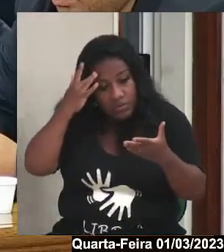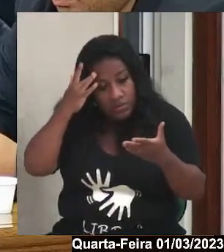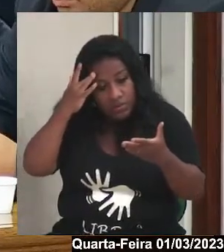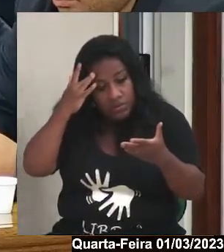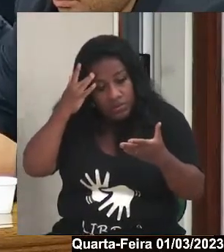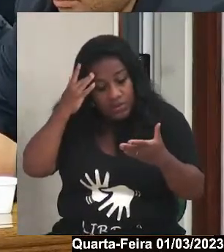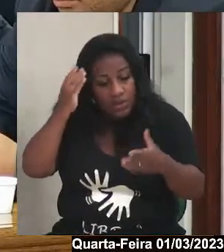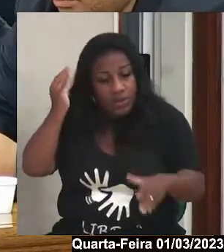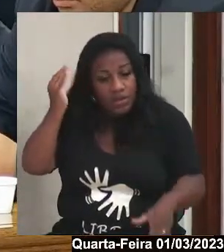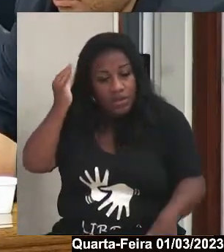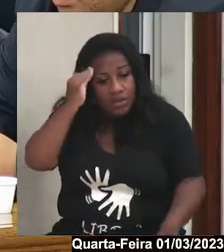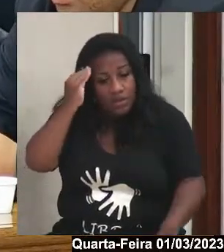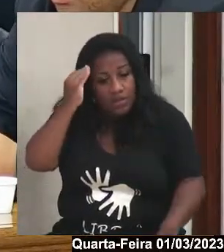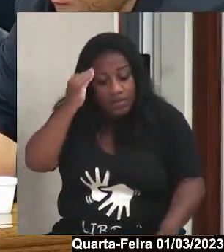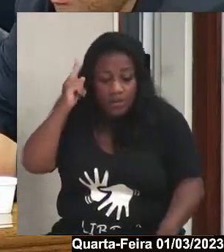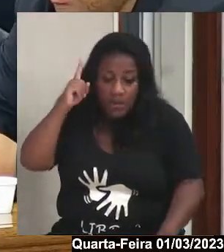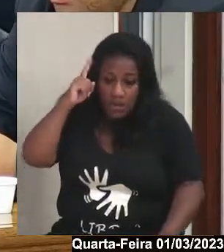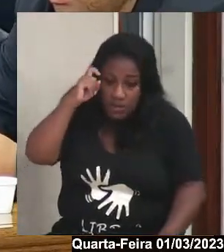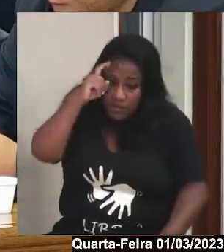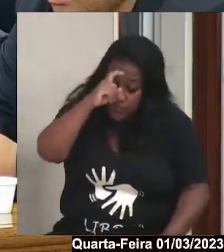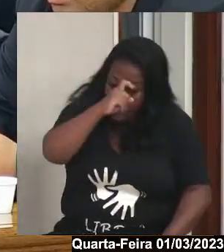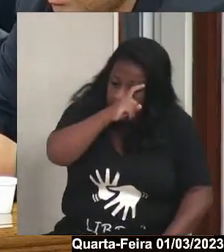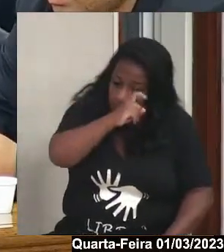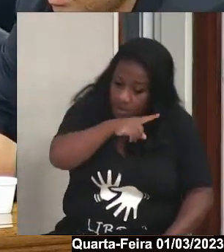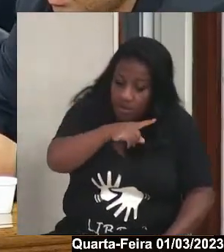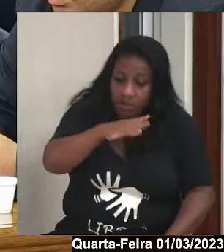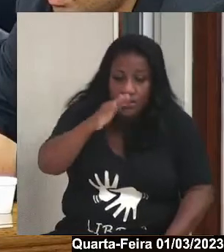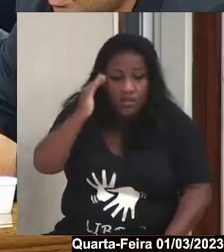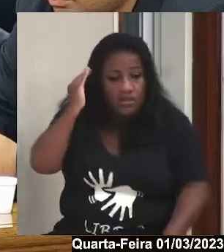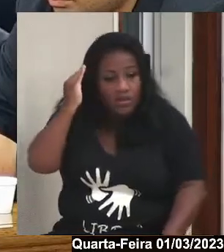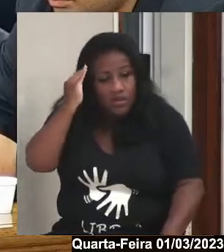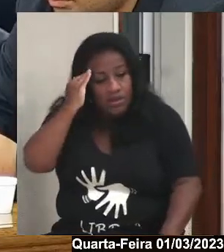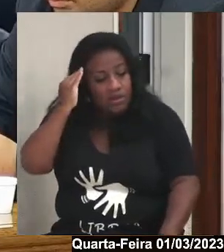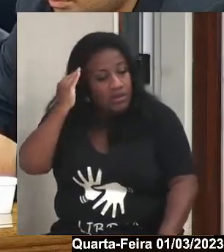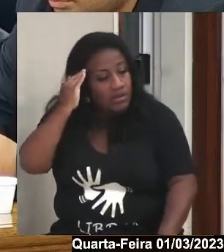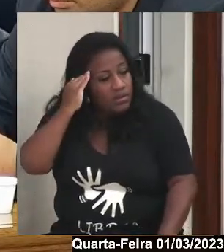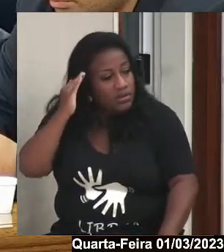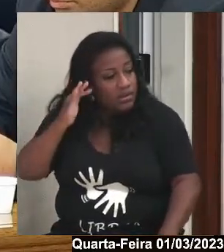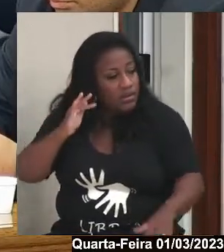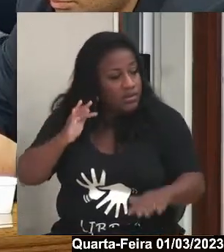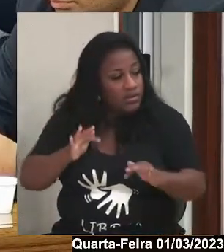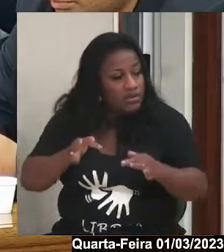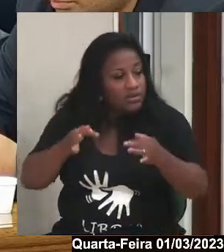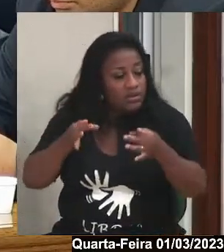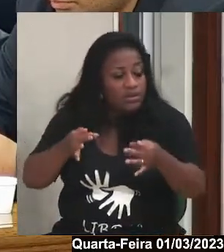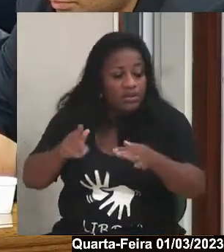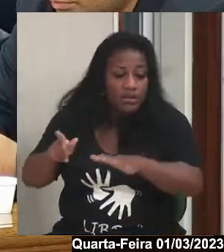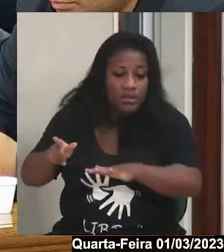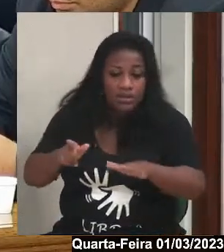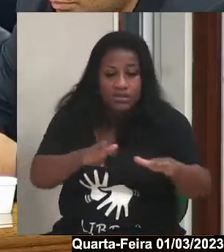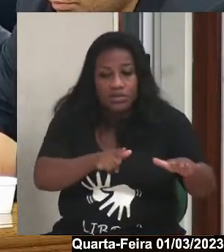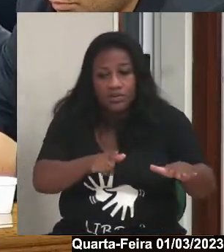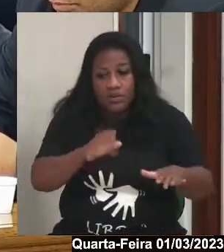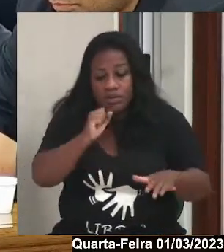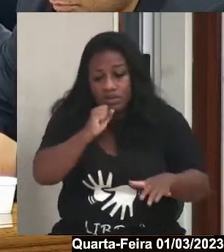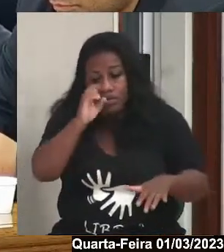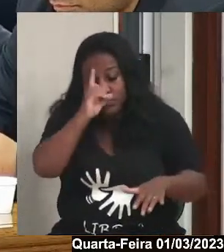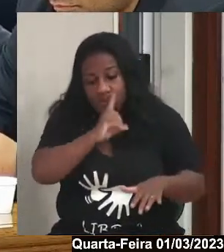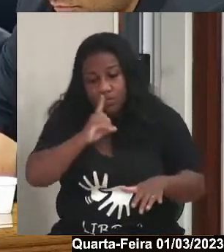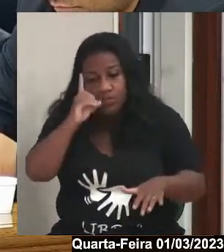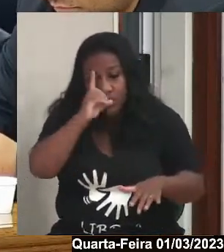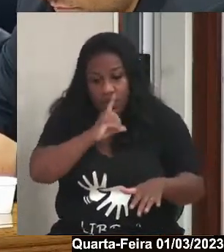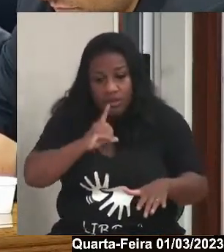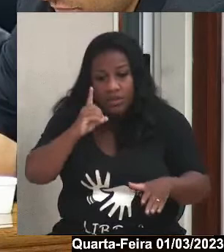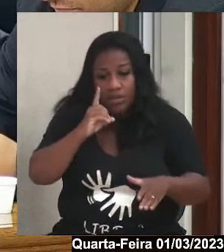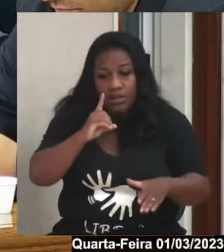população, né, entendendo as dificuldades, sabendo, levei ele esse fim de semana no Vista Alegre, né? Ele viu as